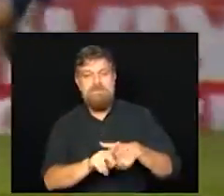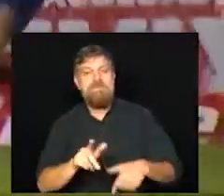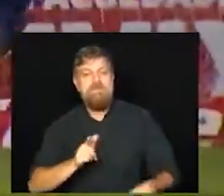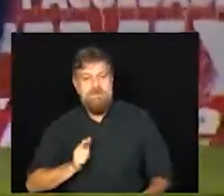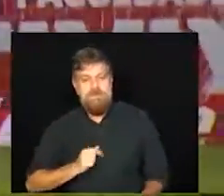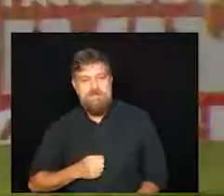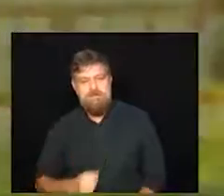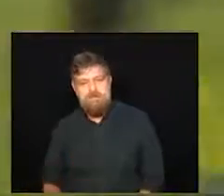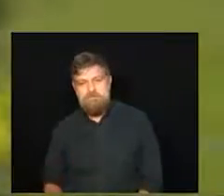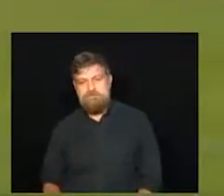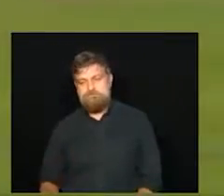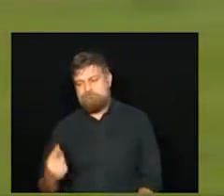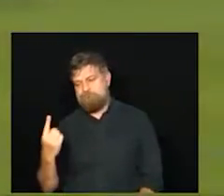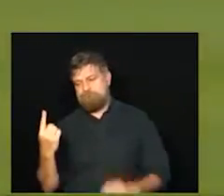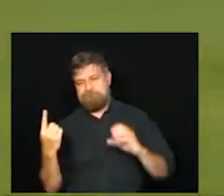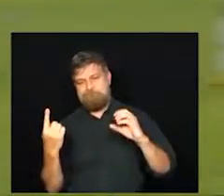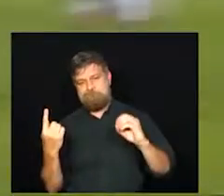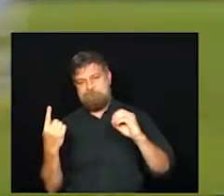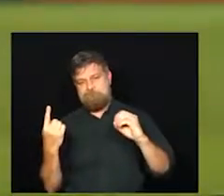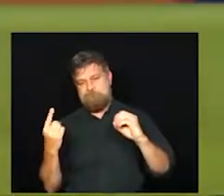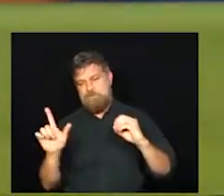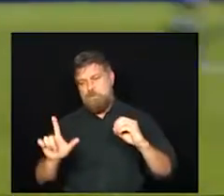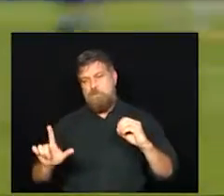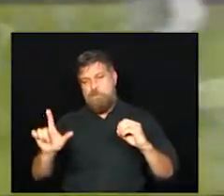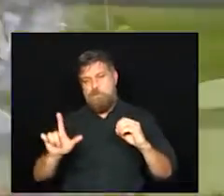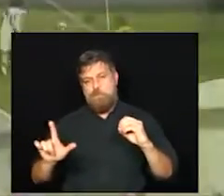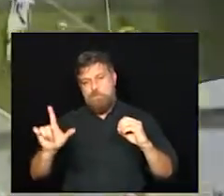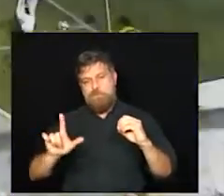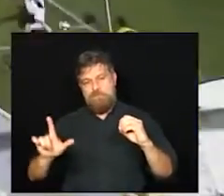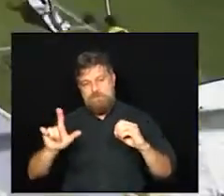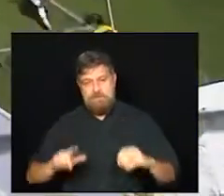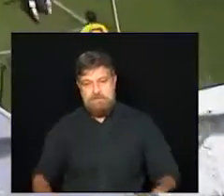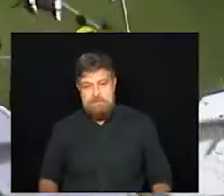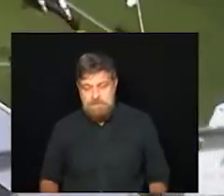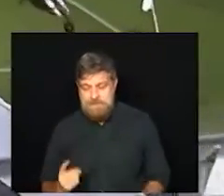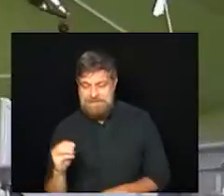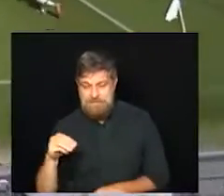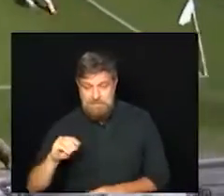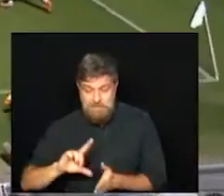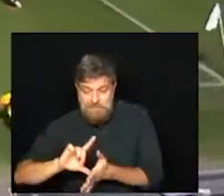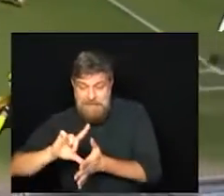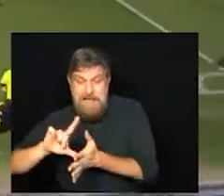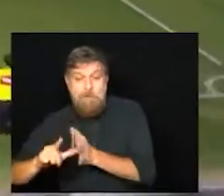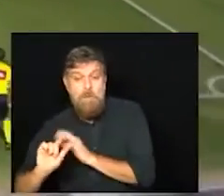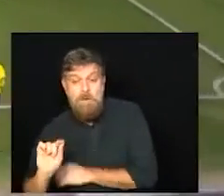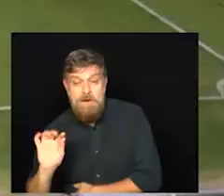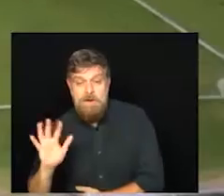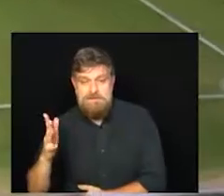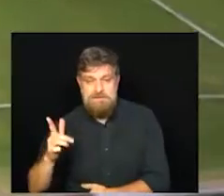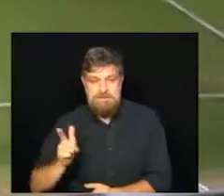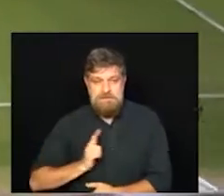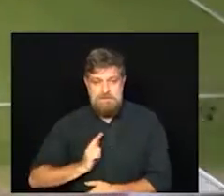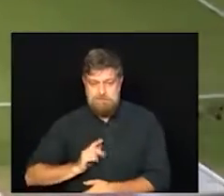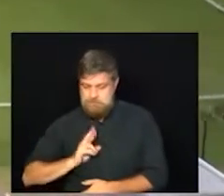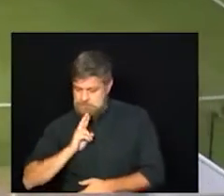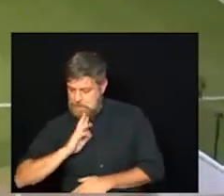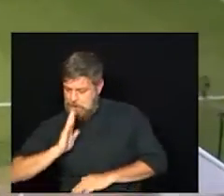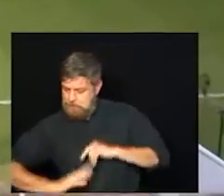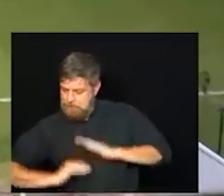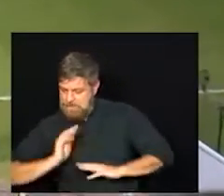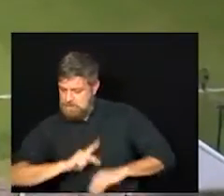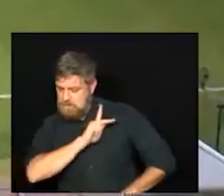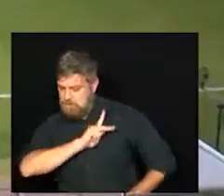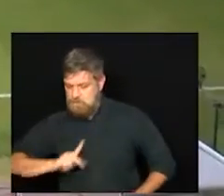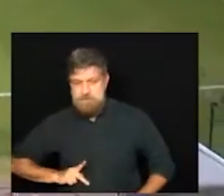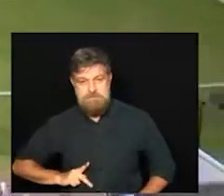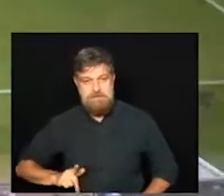das redes. 1-0 Londrina. 10 minutos depois, veio a resposta pontepretana.